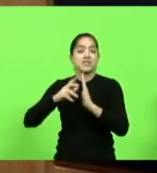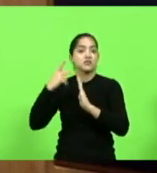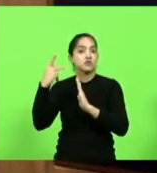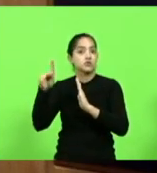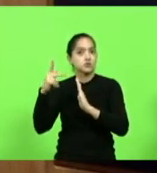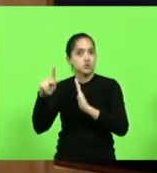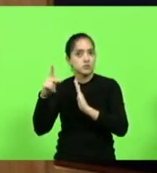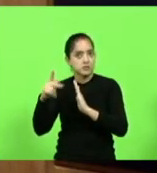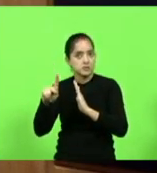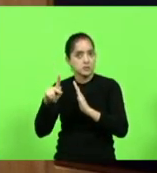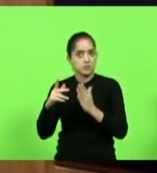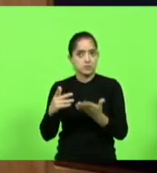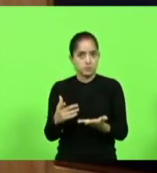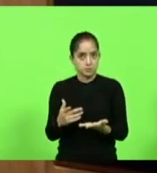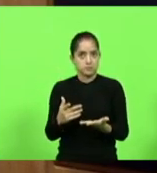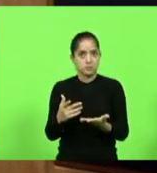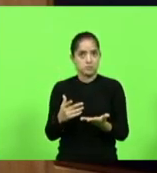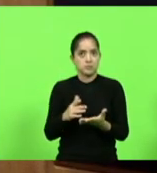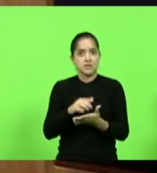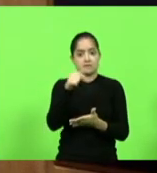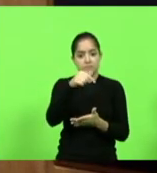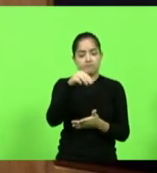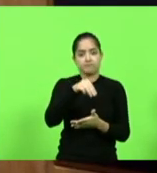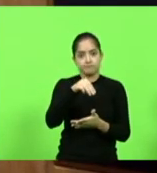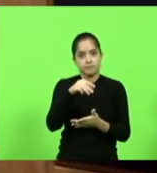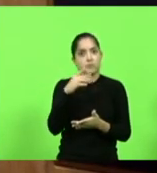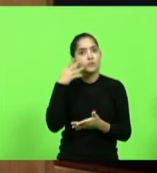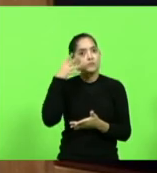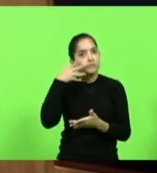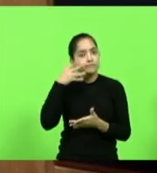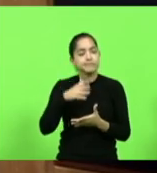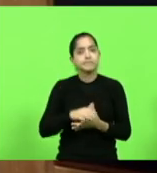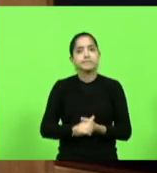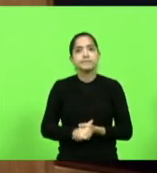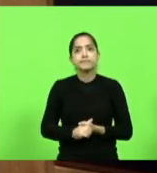meus 7 minutos do meu bloco o senhor vai ouvir o que tem que ouvir.